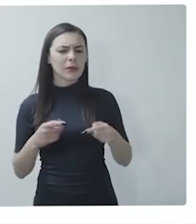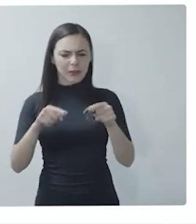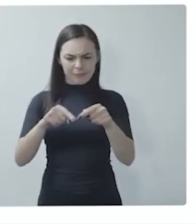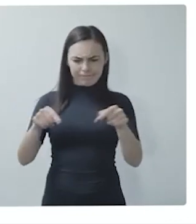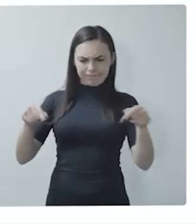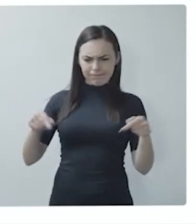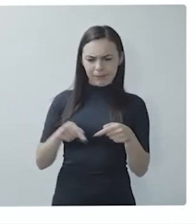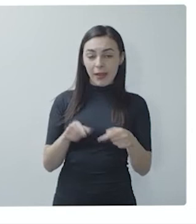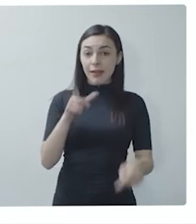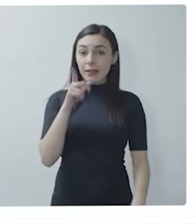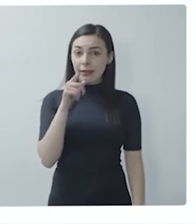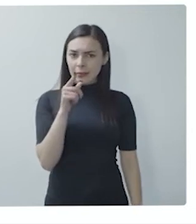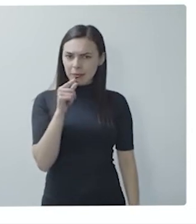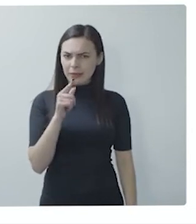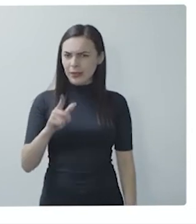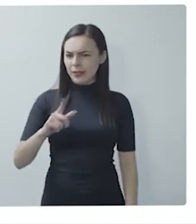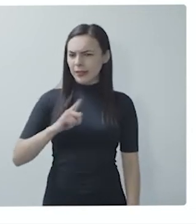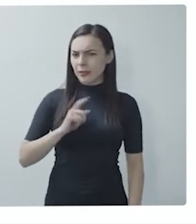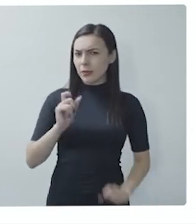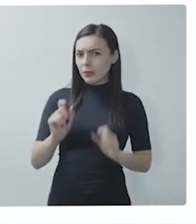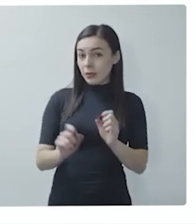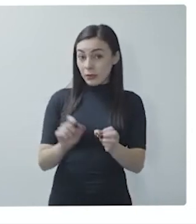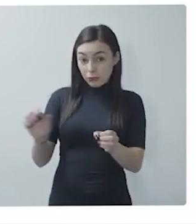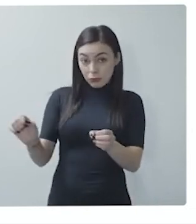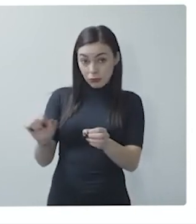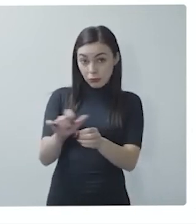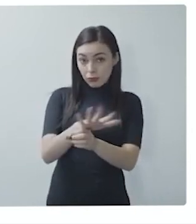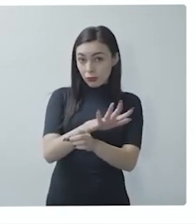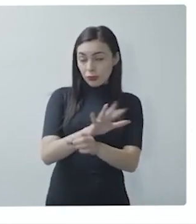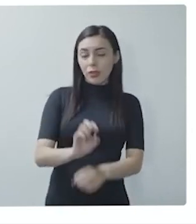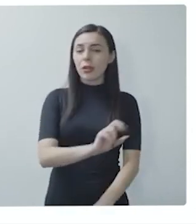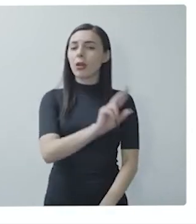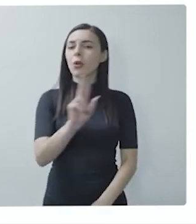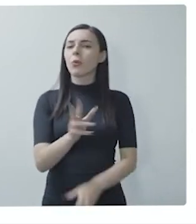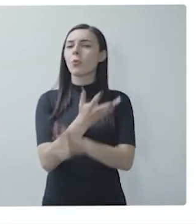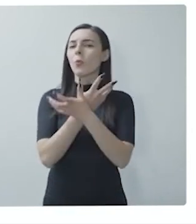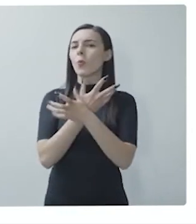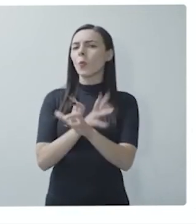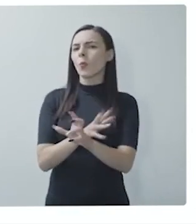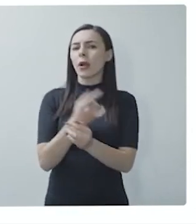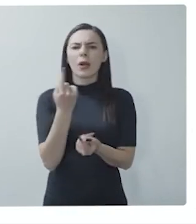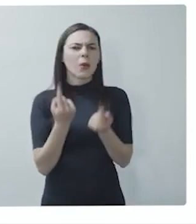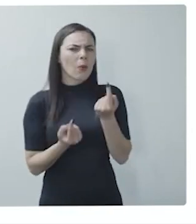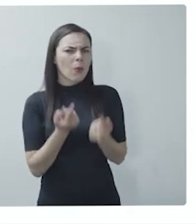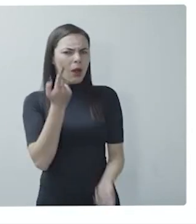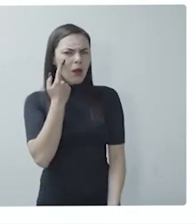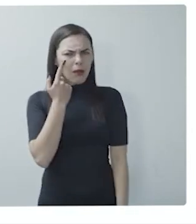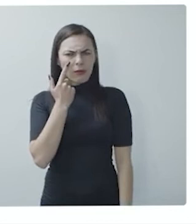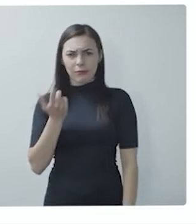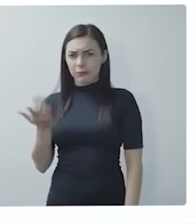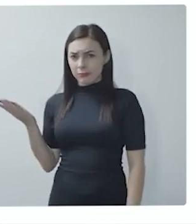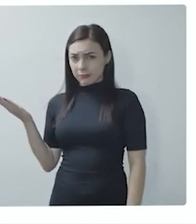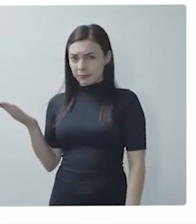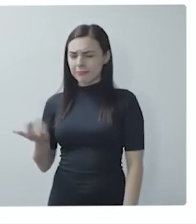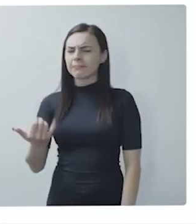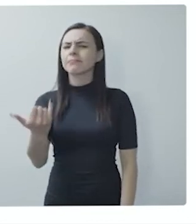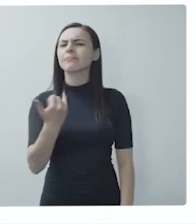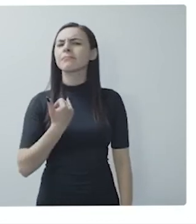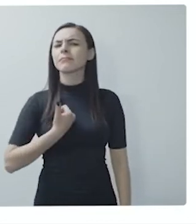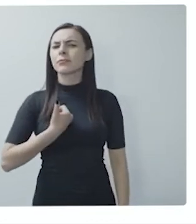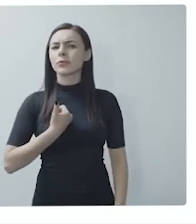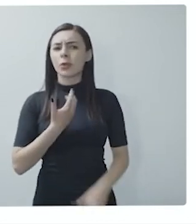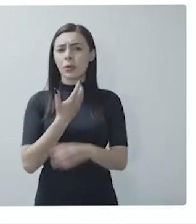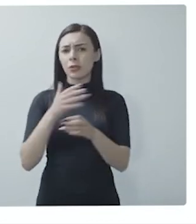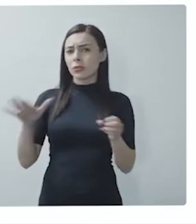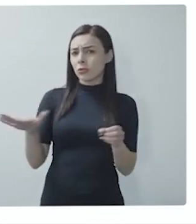Esta piscina aqui, ela está cheia ou está vazia? Olhem lá dentro dela. Me digam aí em casa, ela